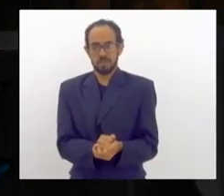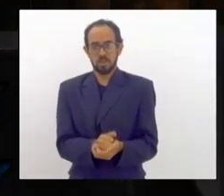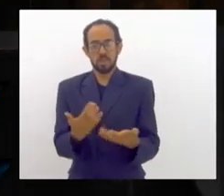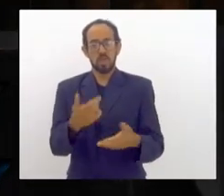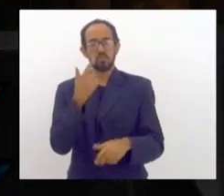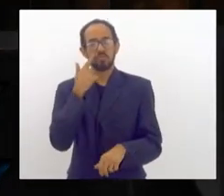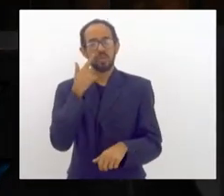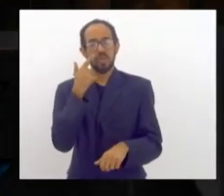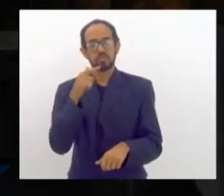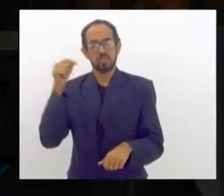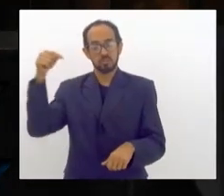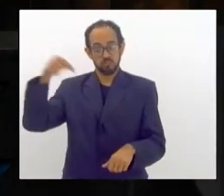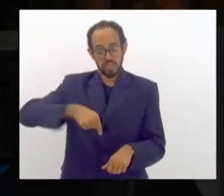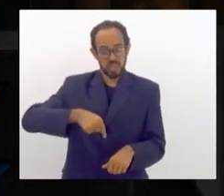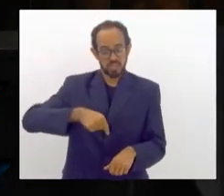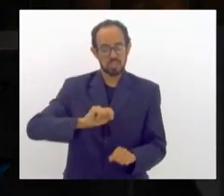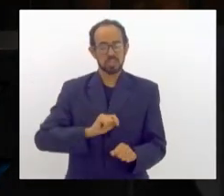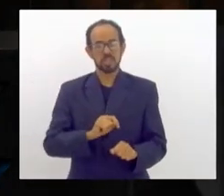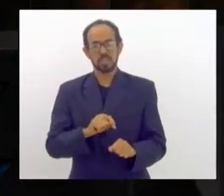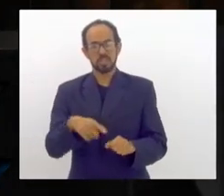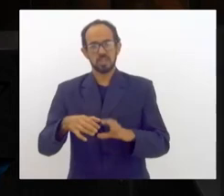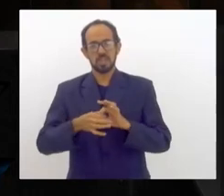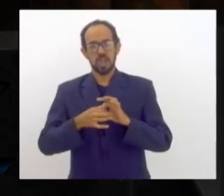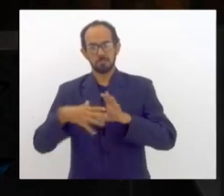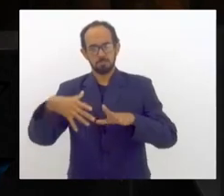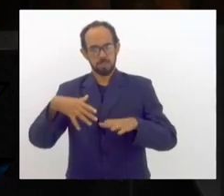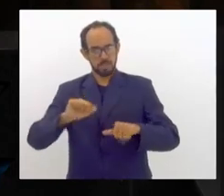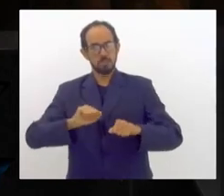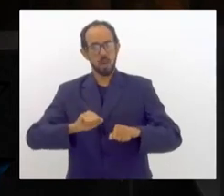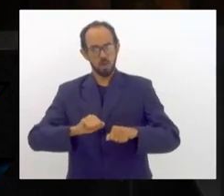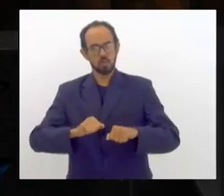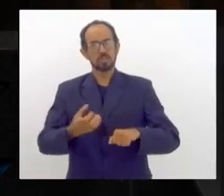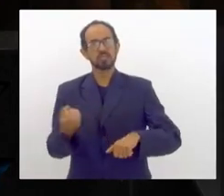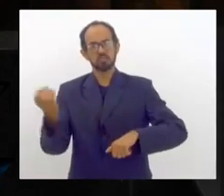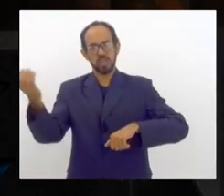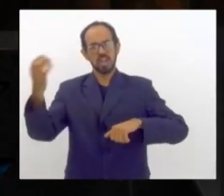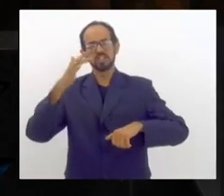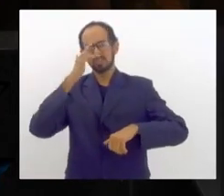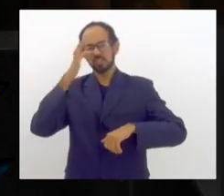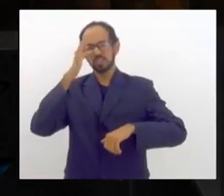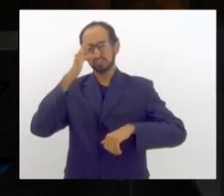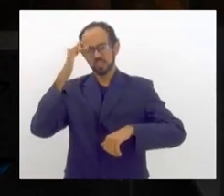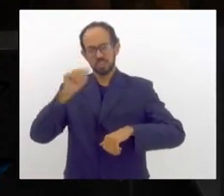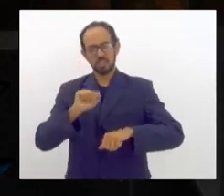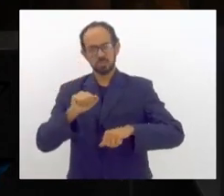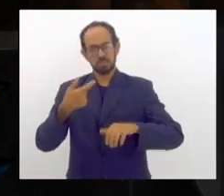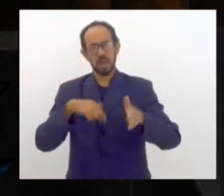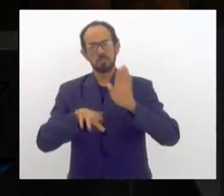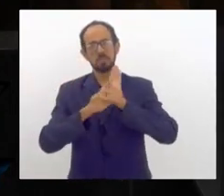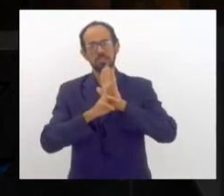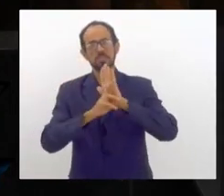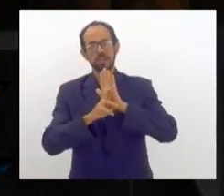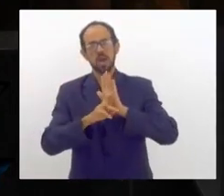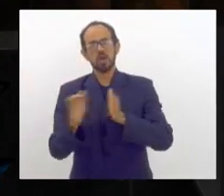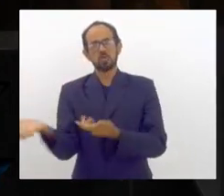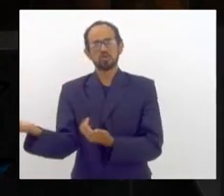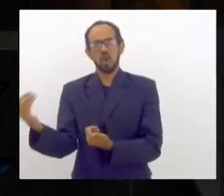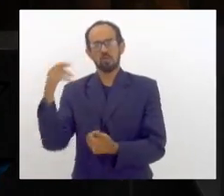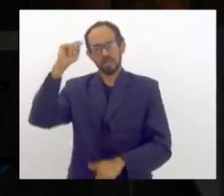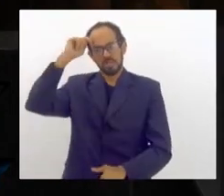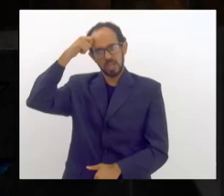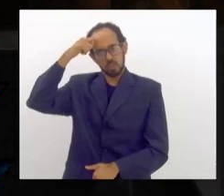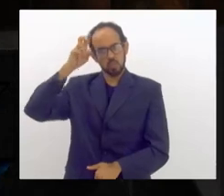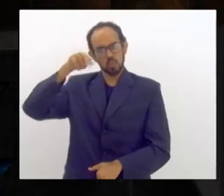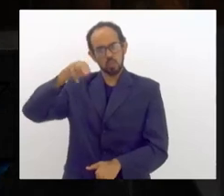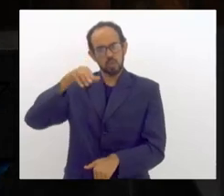aqui, abrir mão dessa vida boa aí, de Fernando de Noronha, de blá, blá, blá, para se candidatar, para representar o jovem mesmo de comunidade que precisa, que nunca